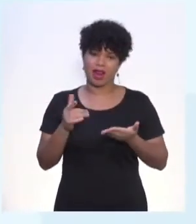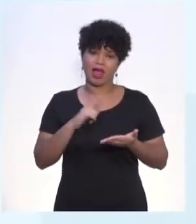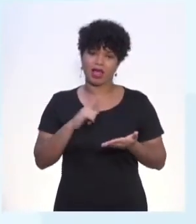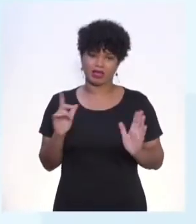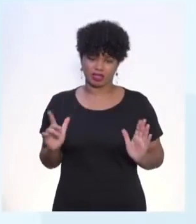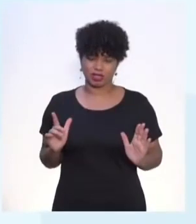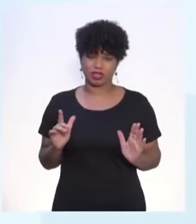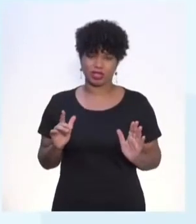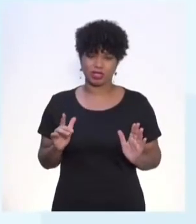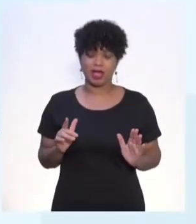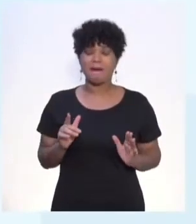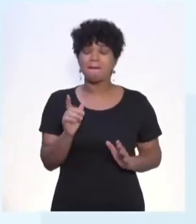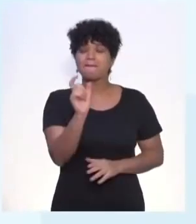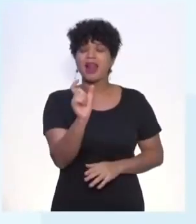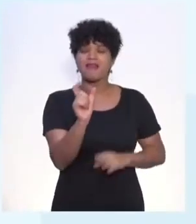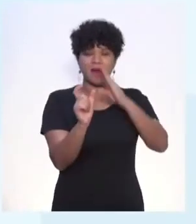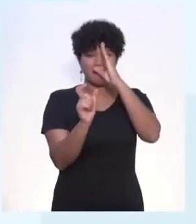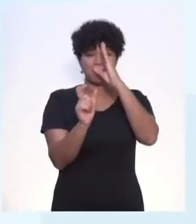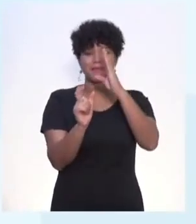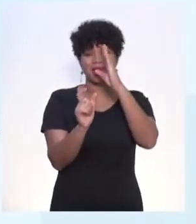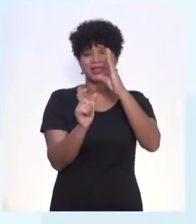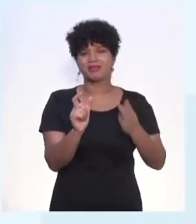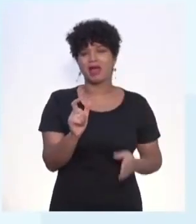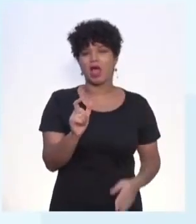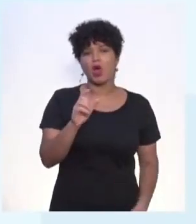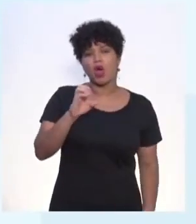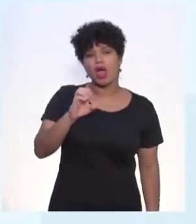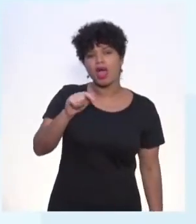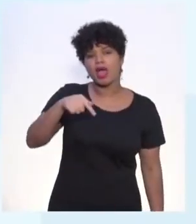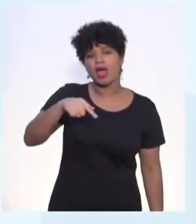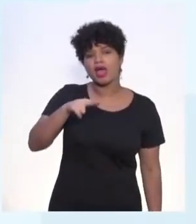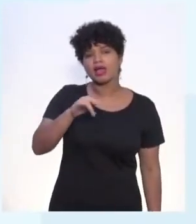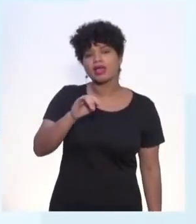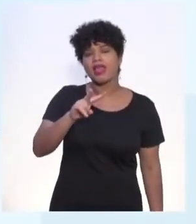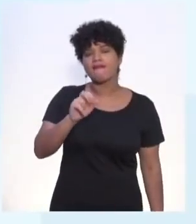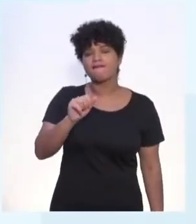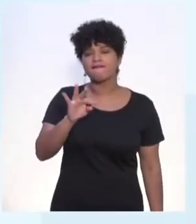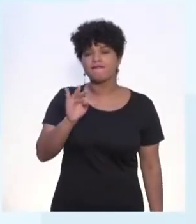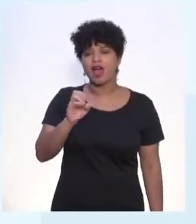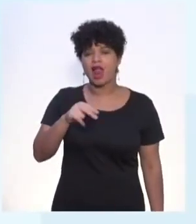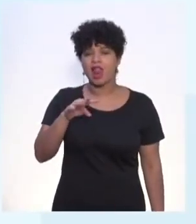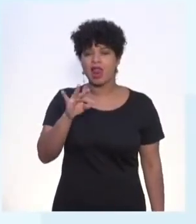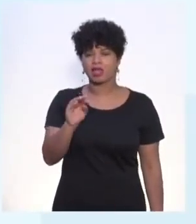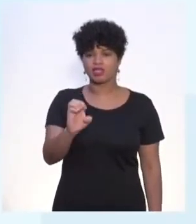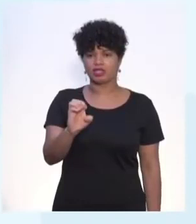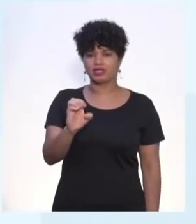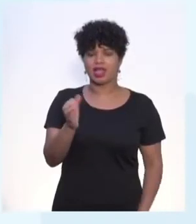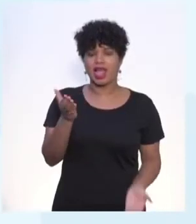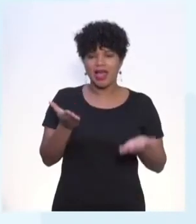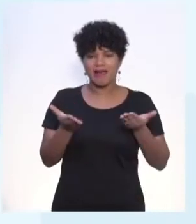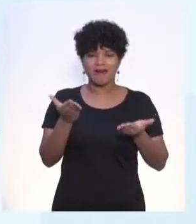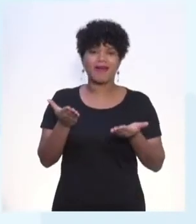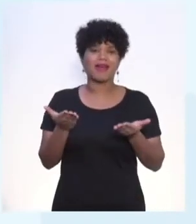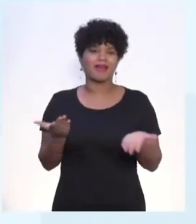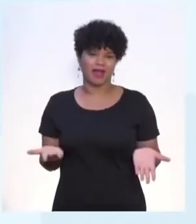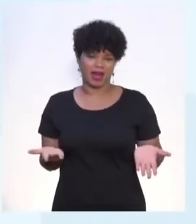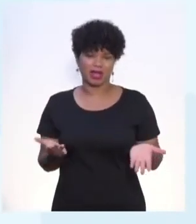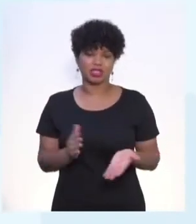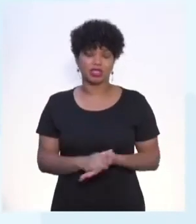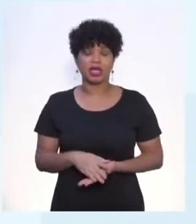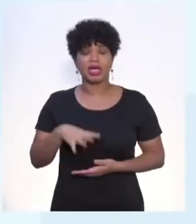foi a palavra-chave das respostas, foi exatamente essa, né? As frações equivalentes. Que, por sua vez,